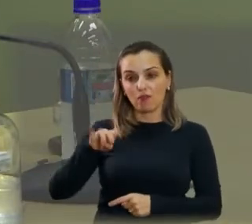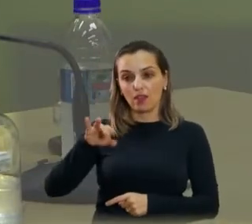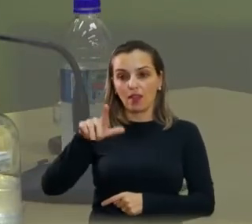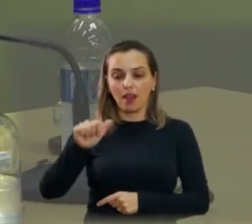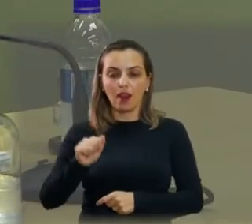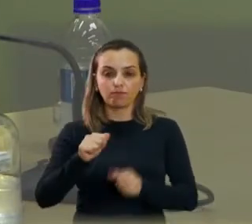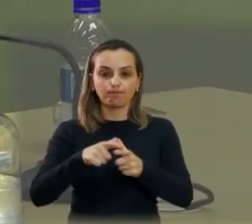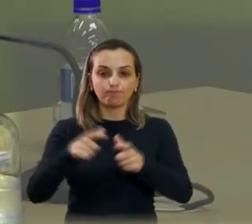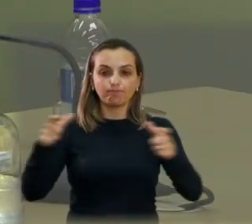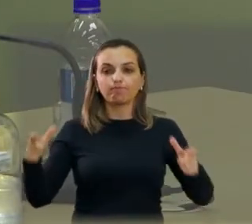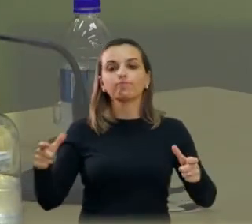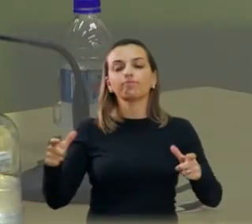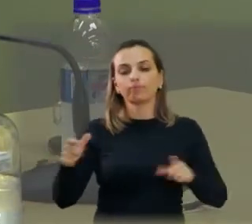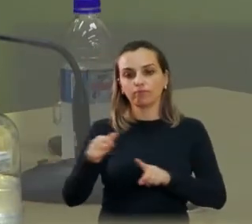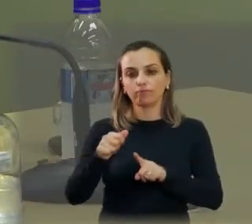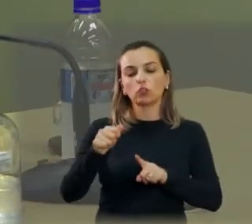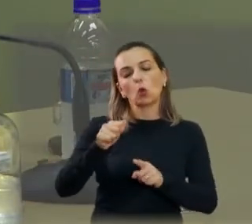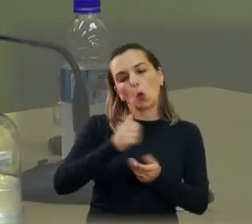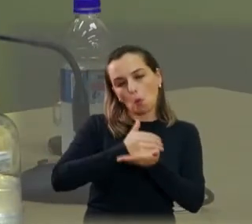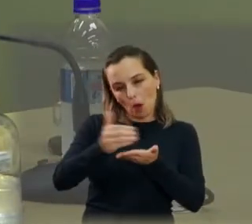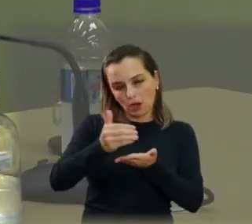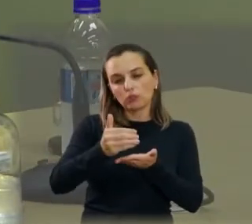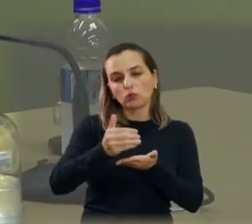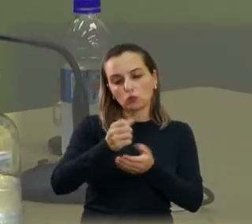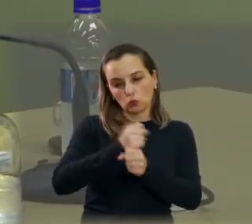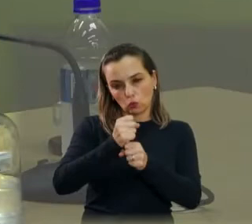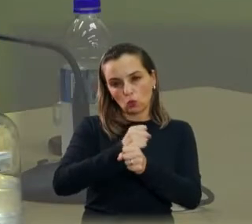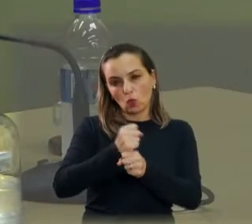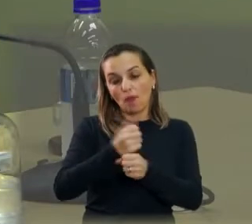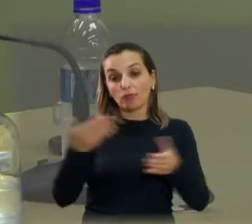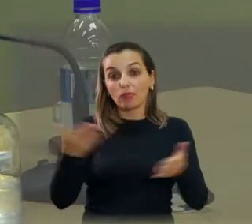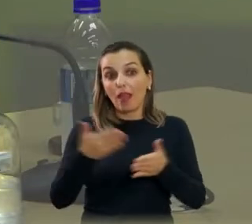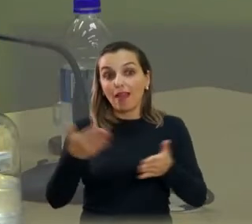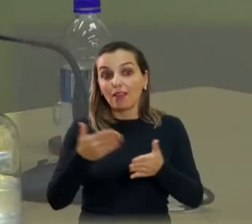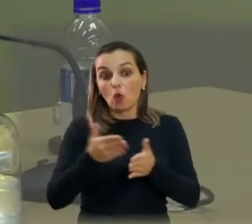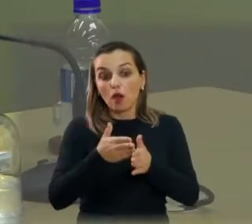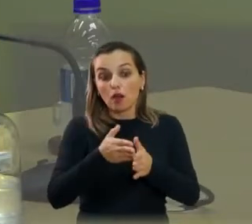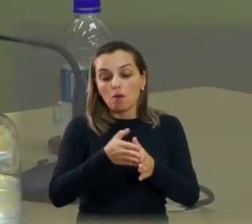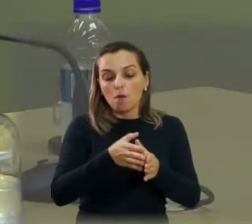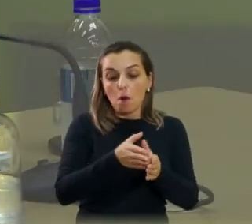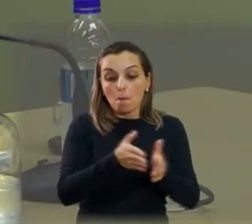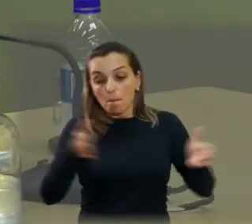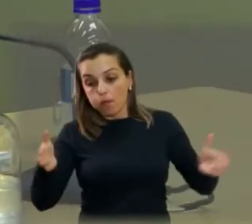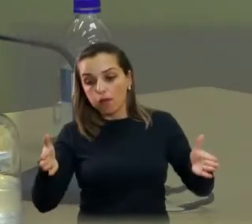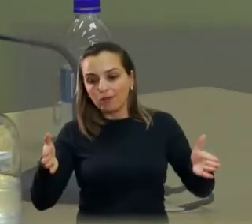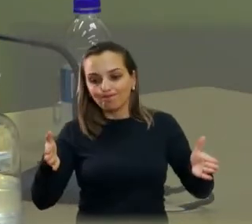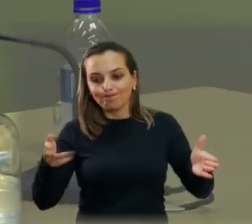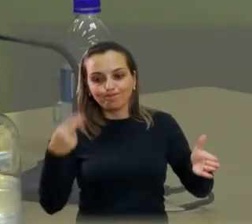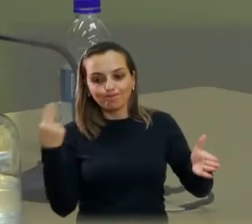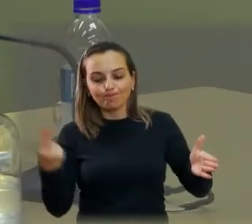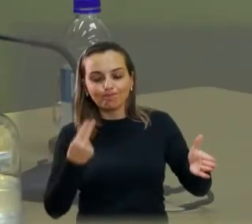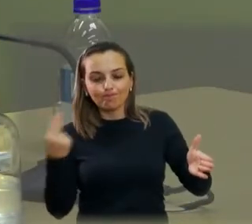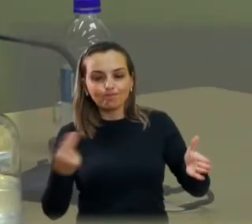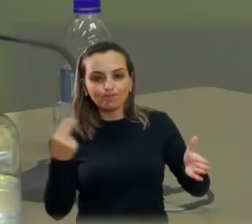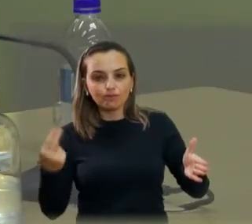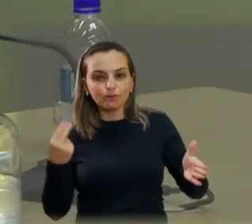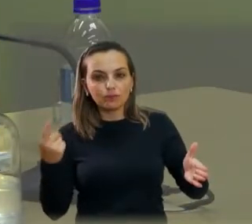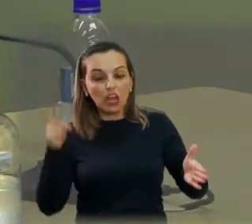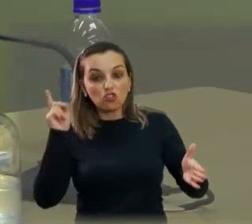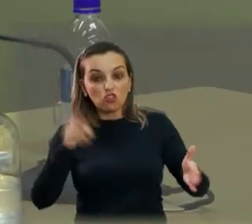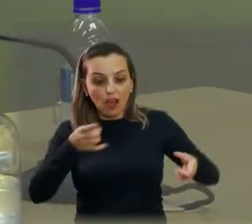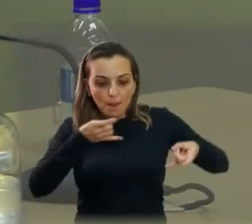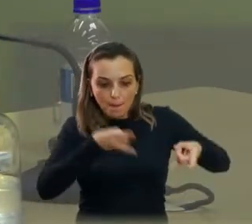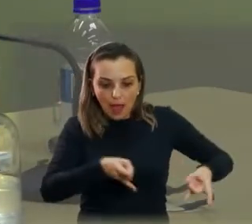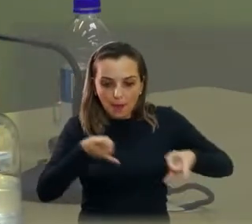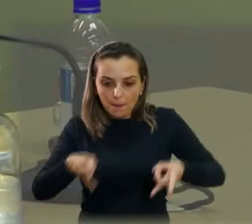ampliado no começo desse ano, agora ele não tem mais aonde ampliar, né, e a capacidade dele de acomodar